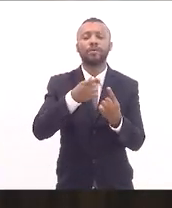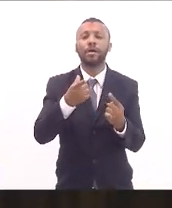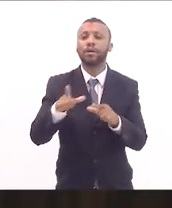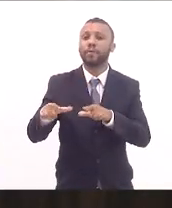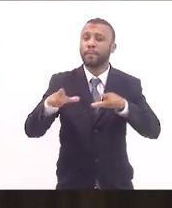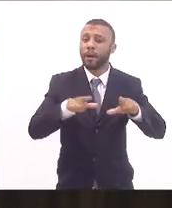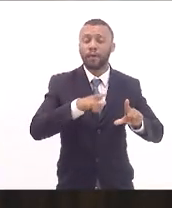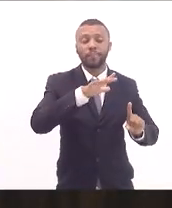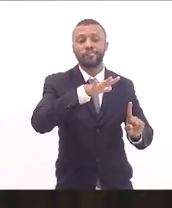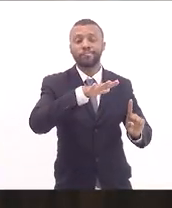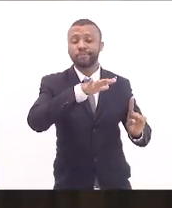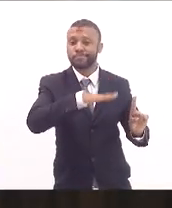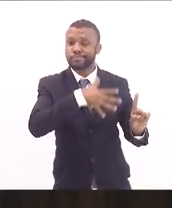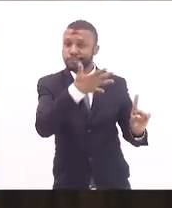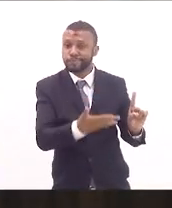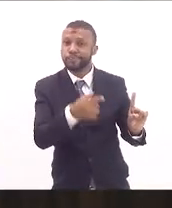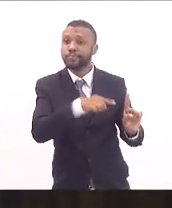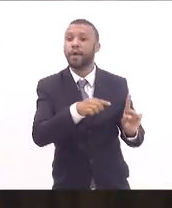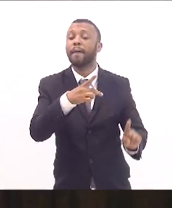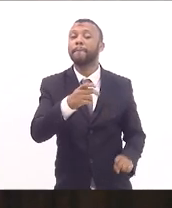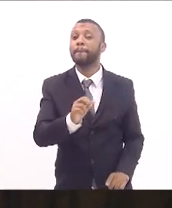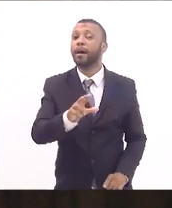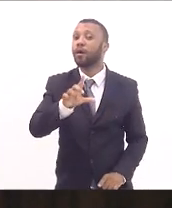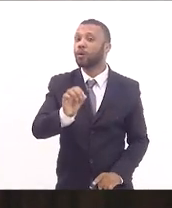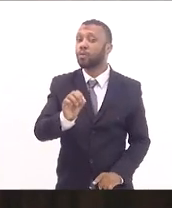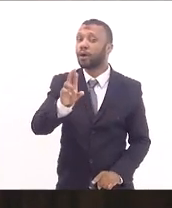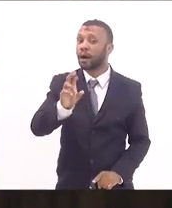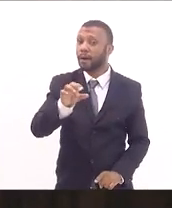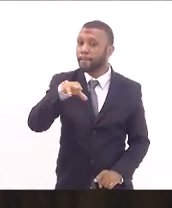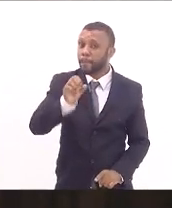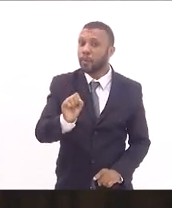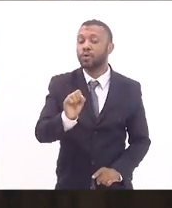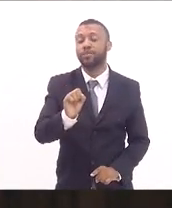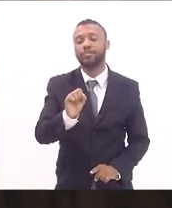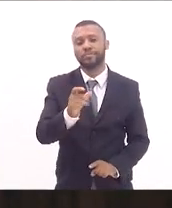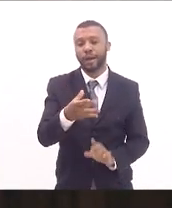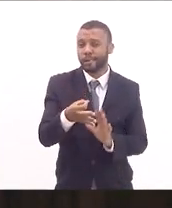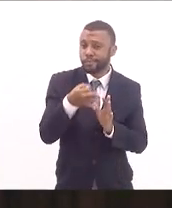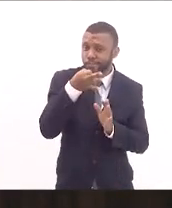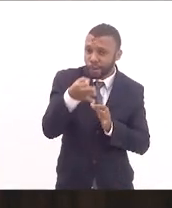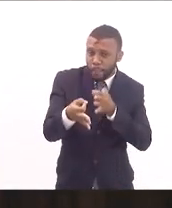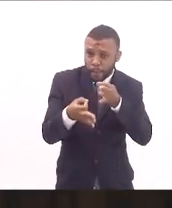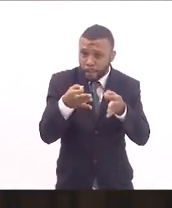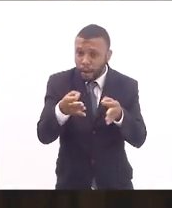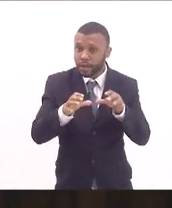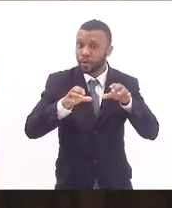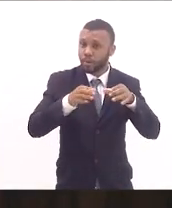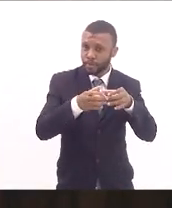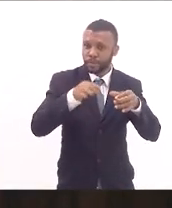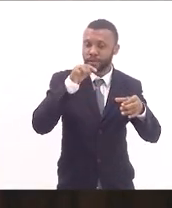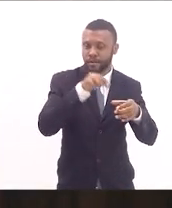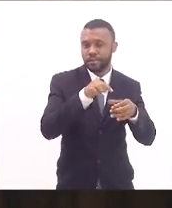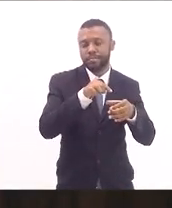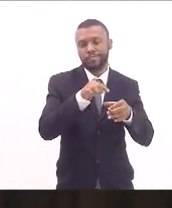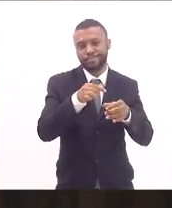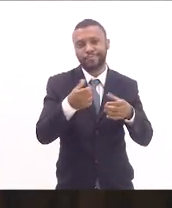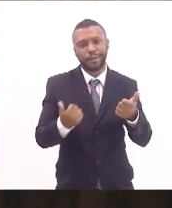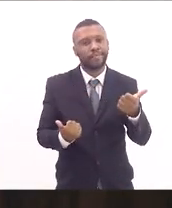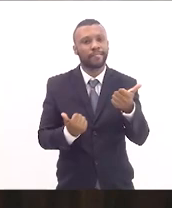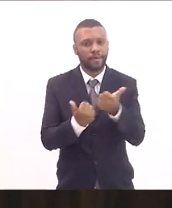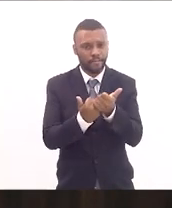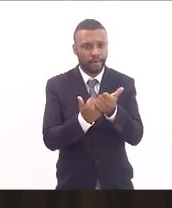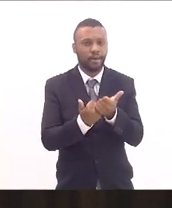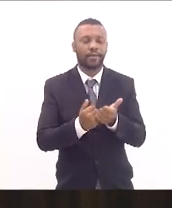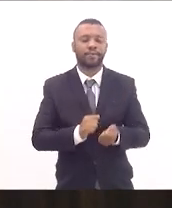Leonel Brizola deputado federal excelentíssimo senhor' Paulo Ramos parecer da comissão de normas internas e proposições externas favorável Deputado rosenverg Reis